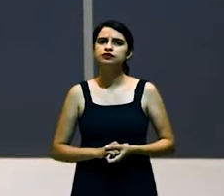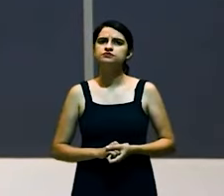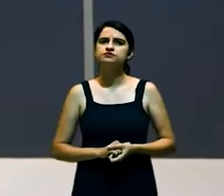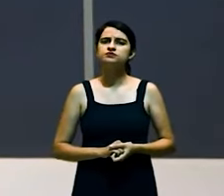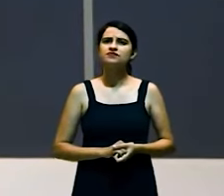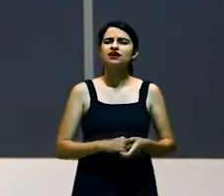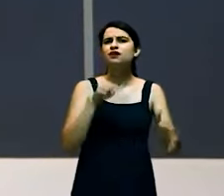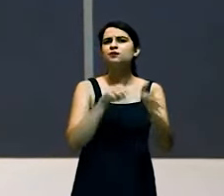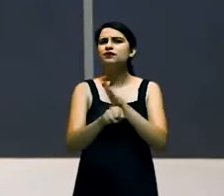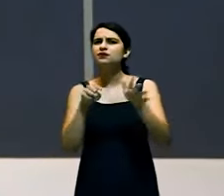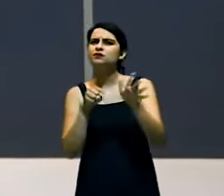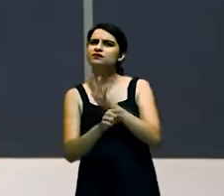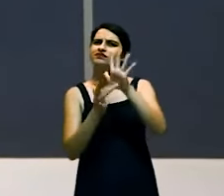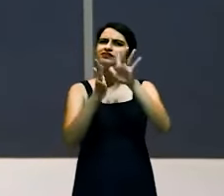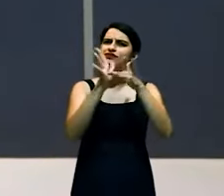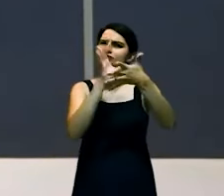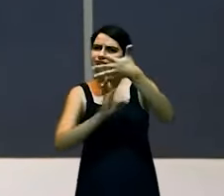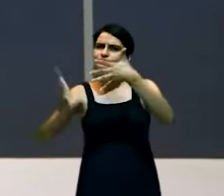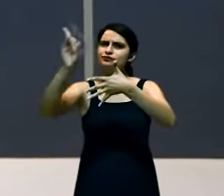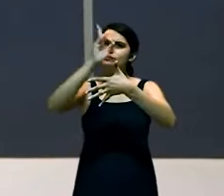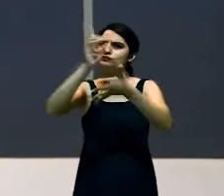Será que Jesus é prioridade para você?